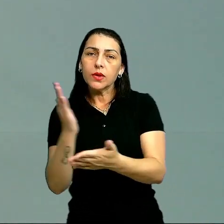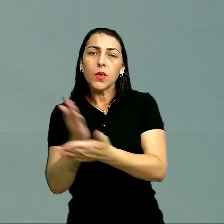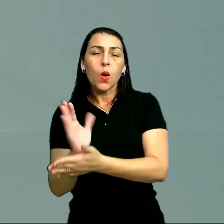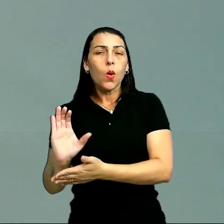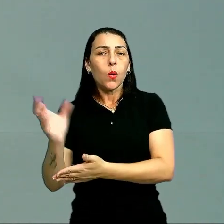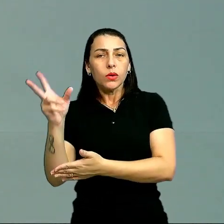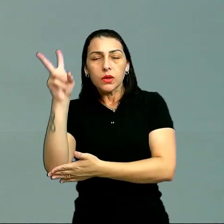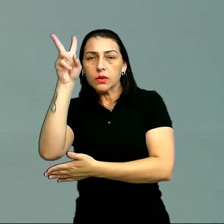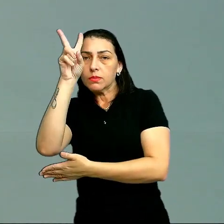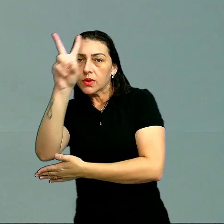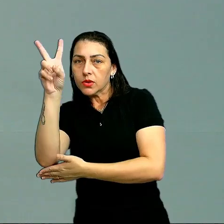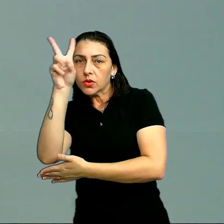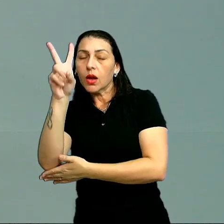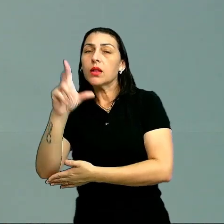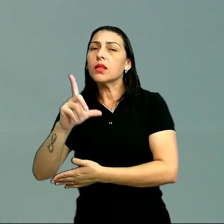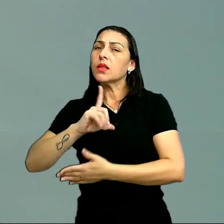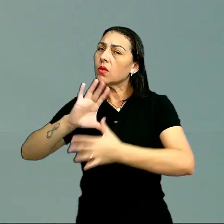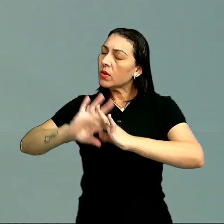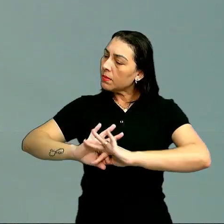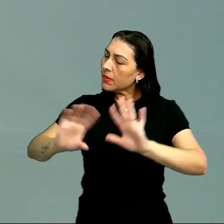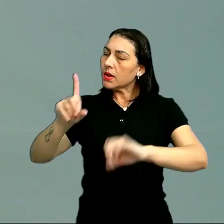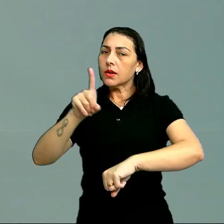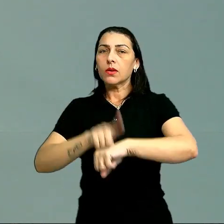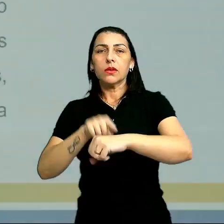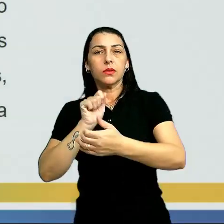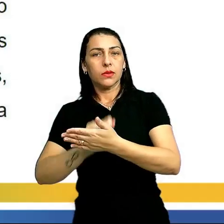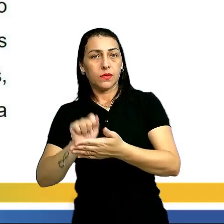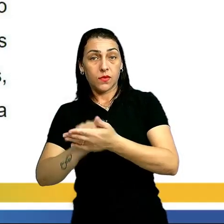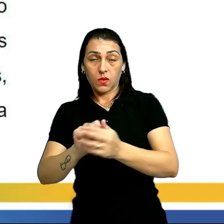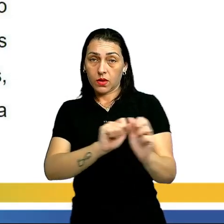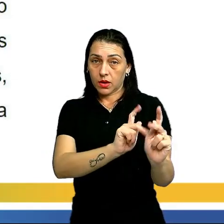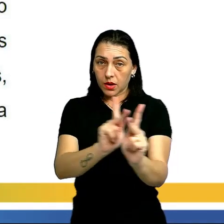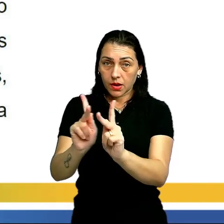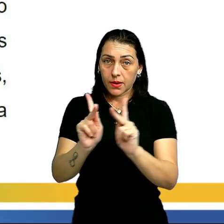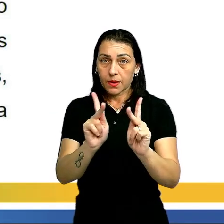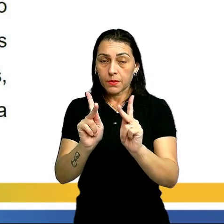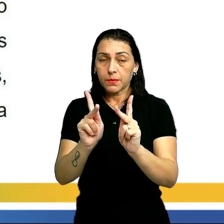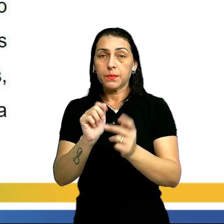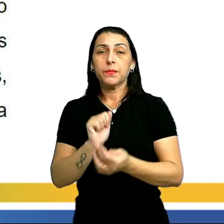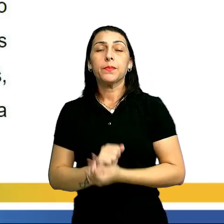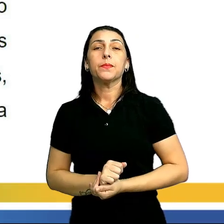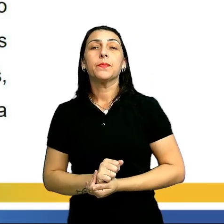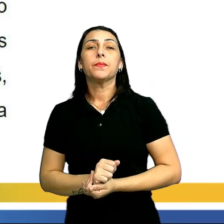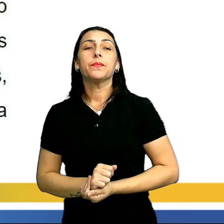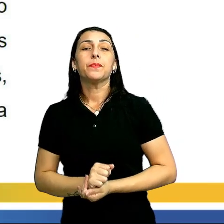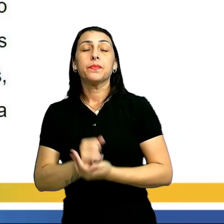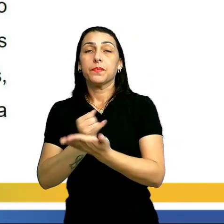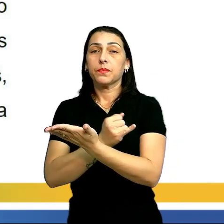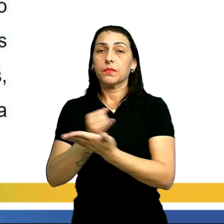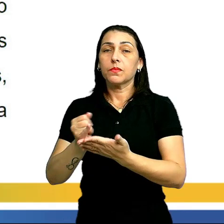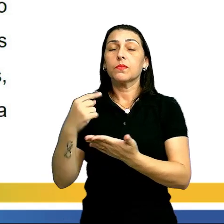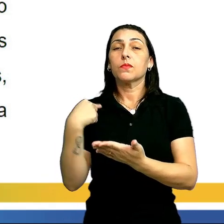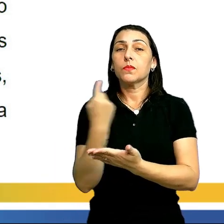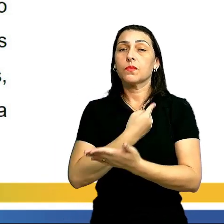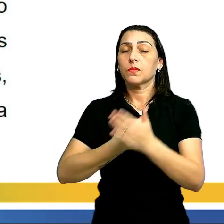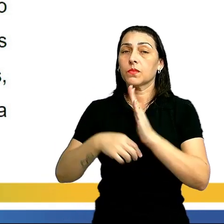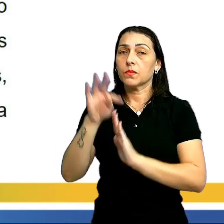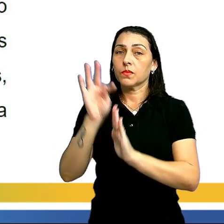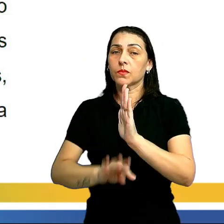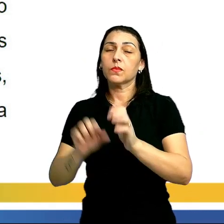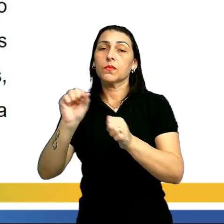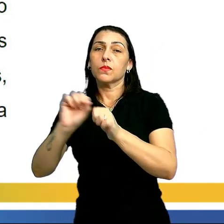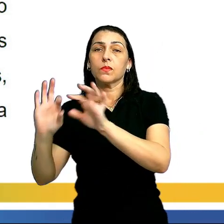fato histórico. Eu tenho liberdade na hora de escrever, ok? Então, ele introduz o nosso texto fazendo